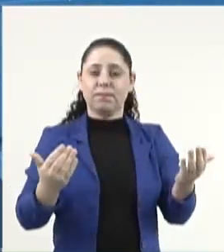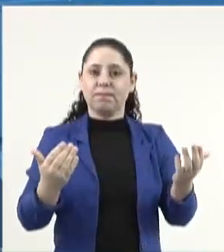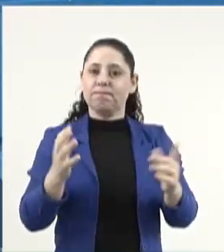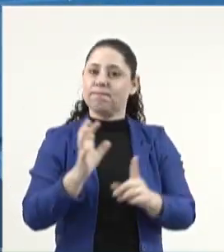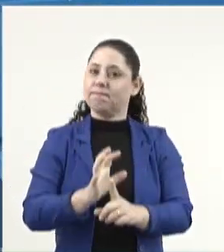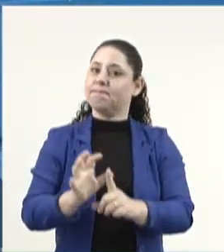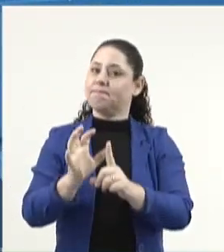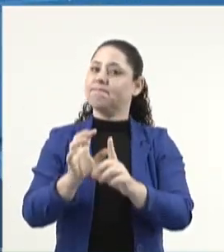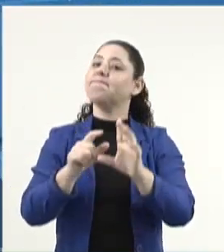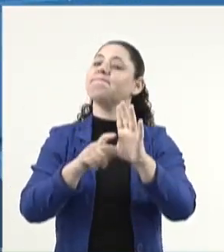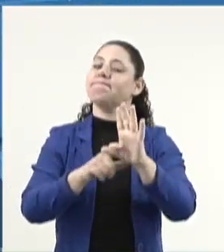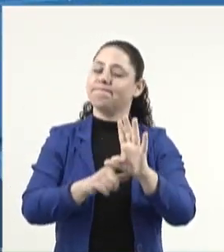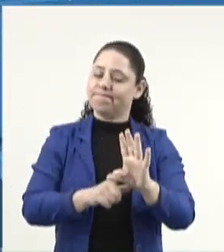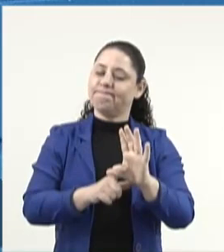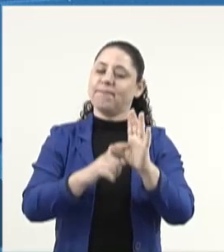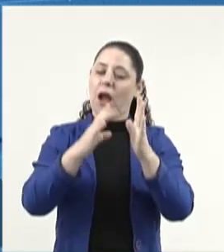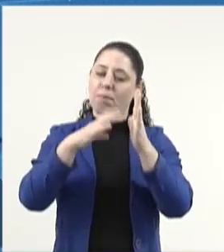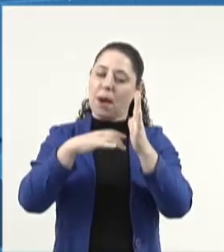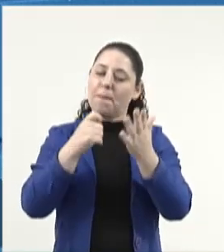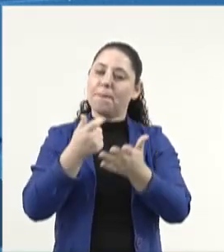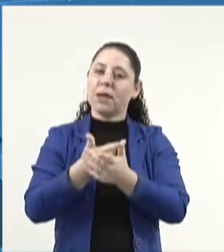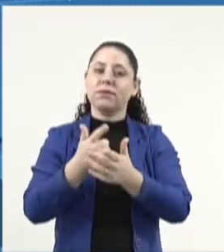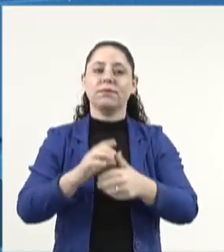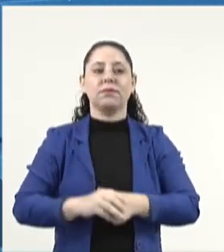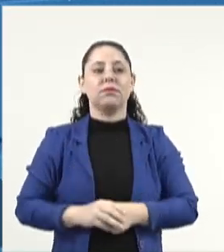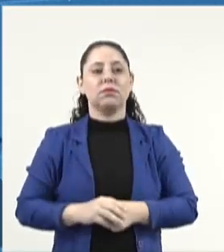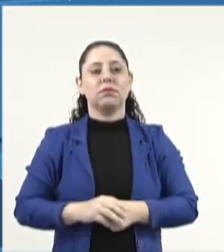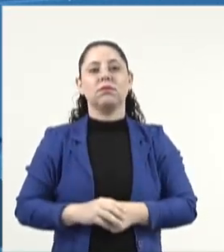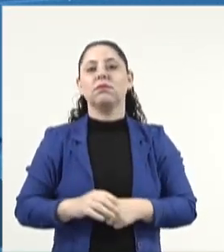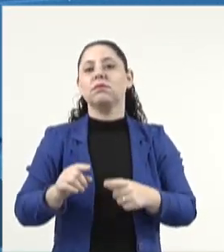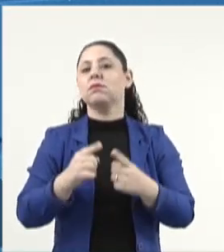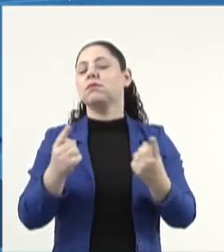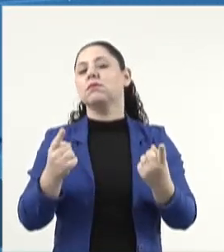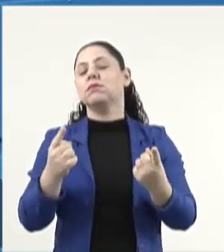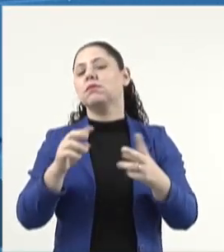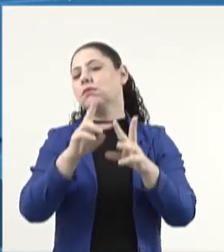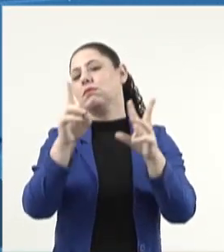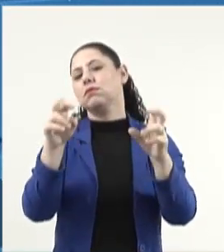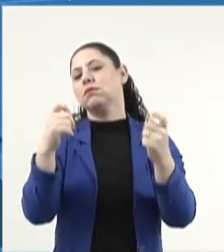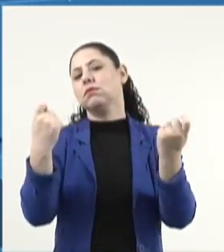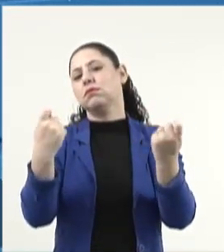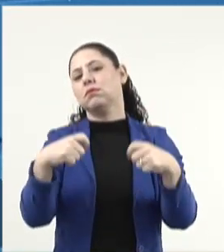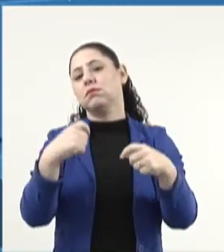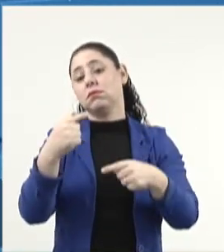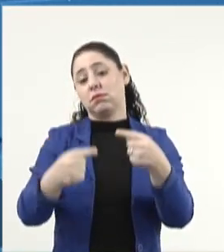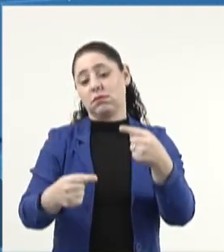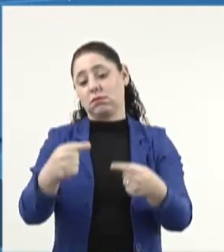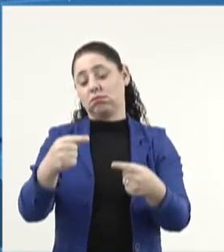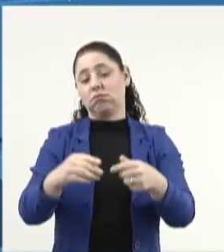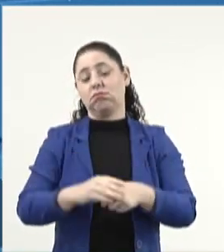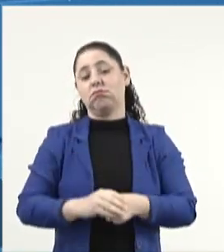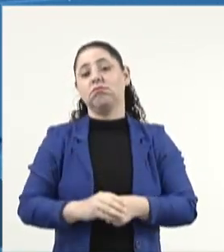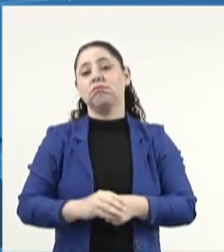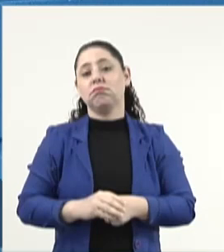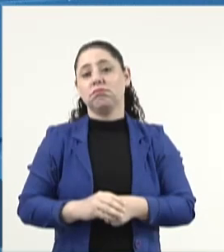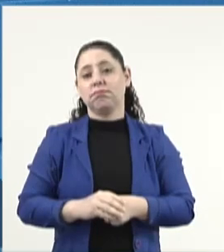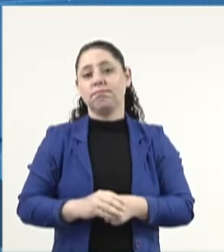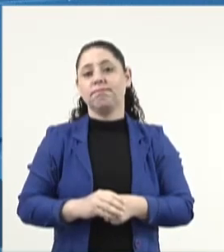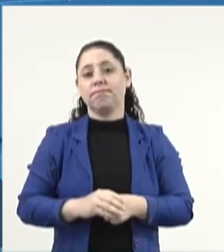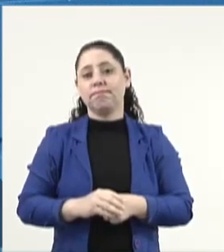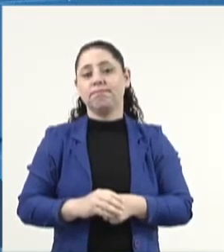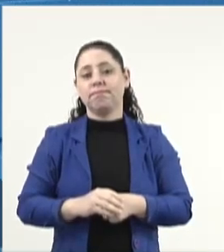reflete na conta de energia. Mas esse é um assunto que nós precisamos discutir